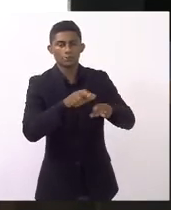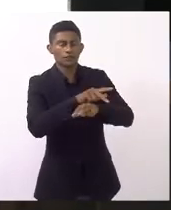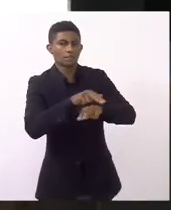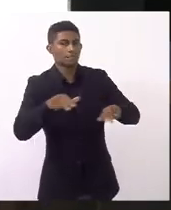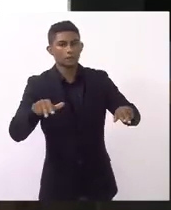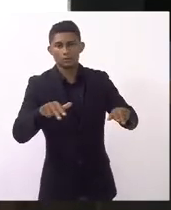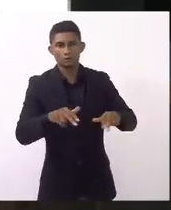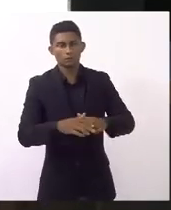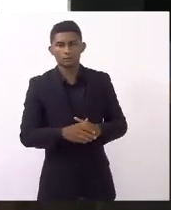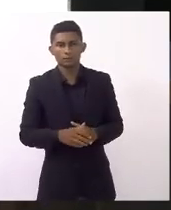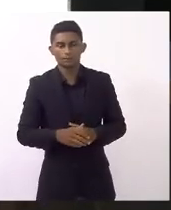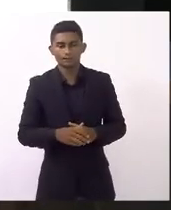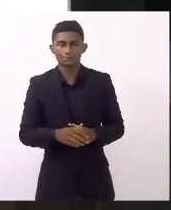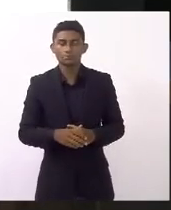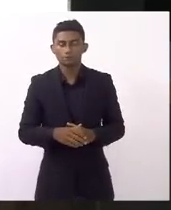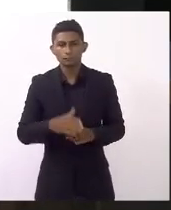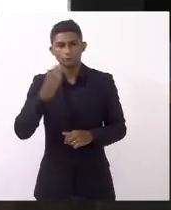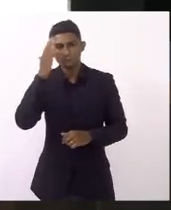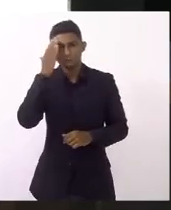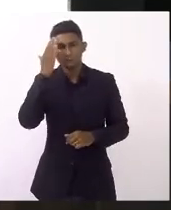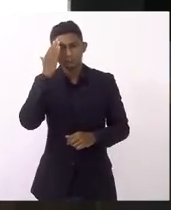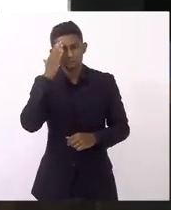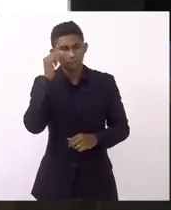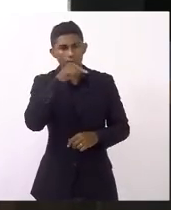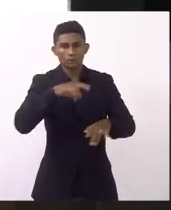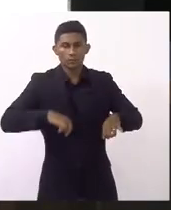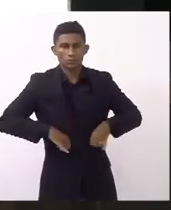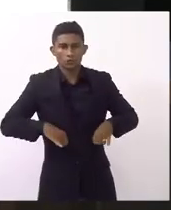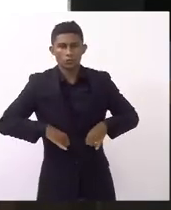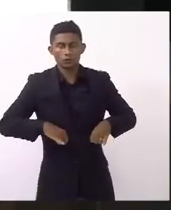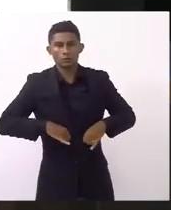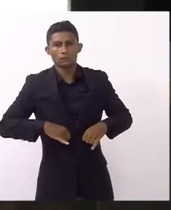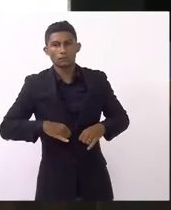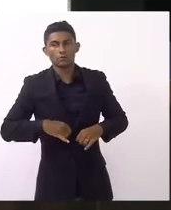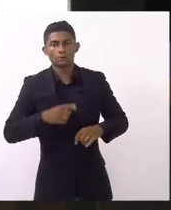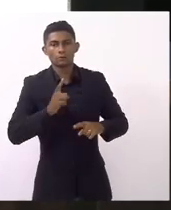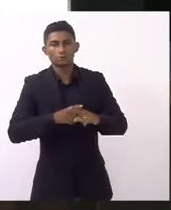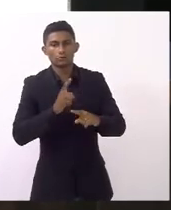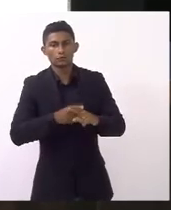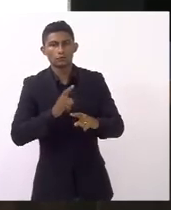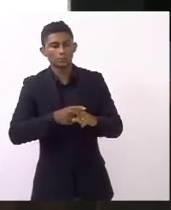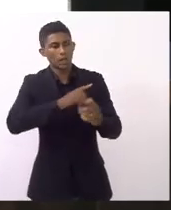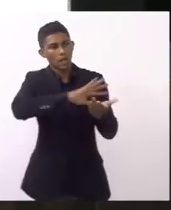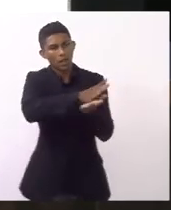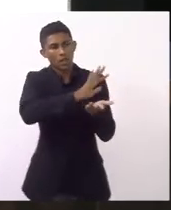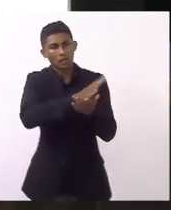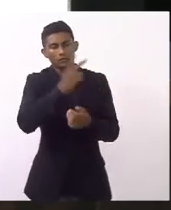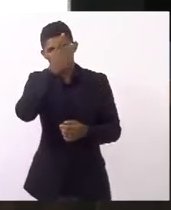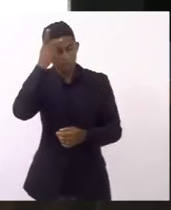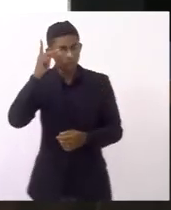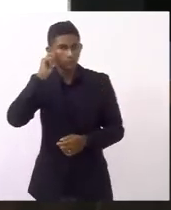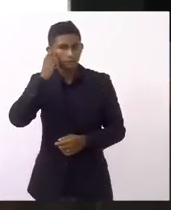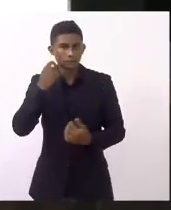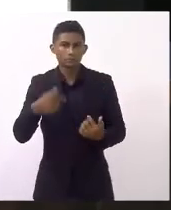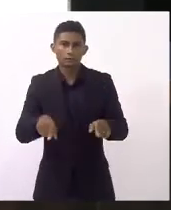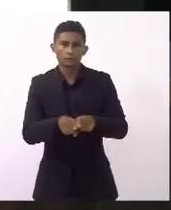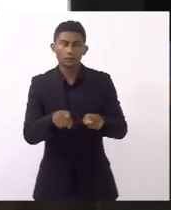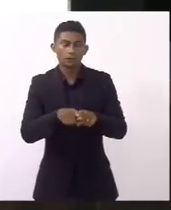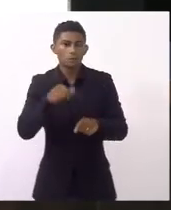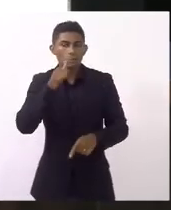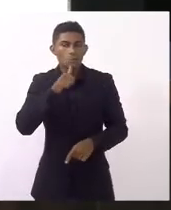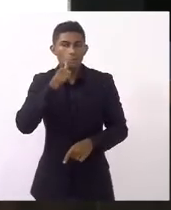mesmo diante de um ambiente hostil para existência de pessoas negras e em especial as mulheres